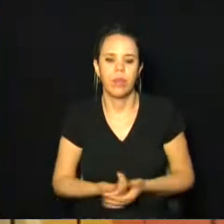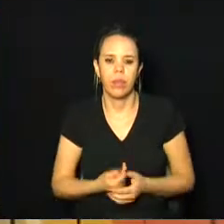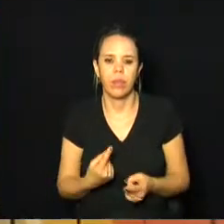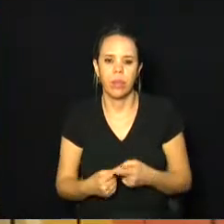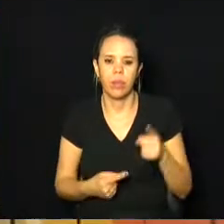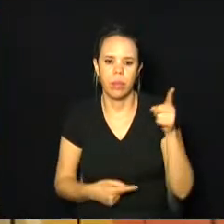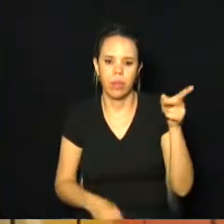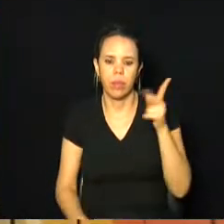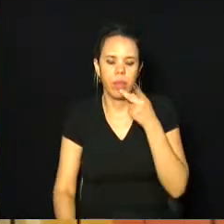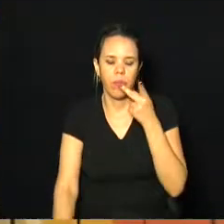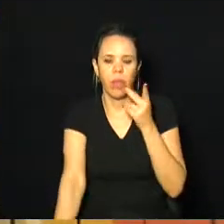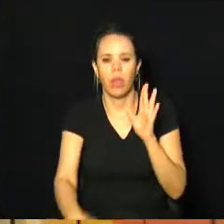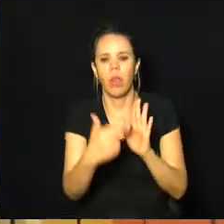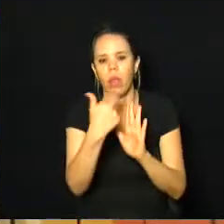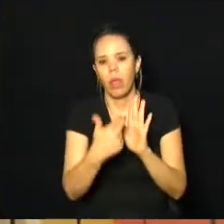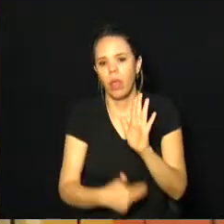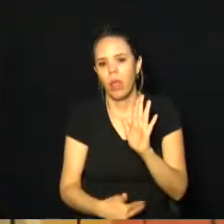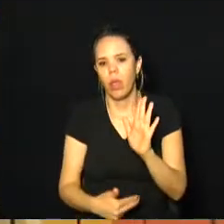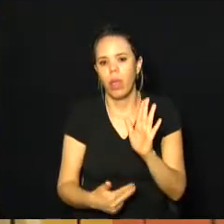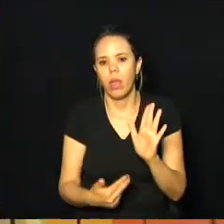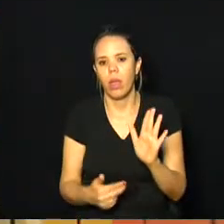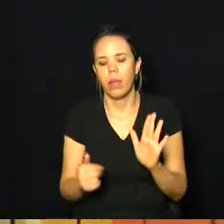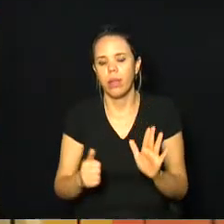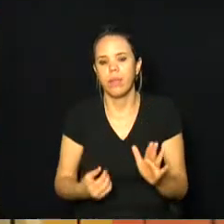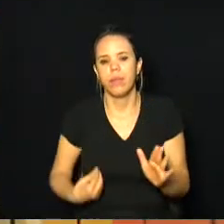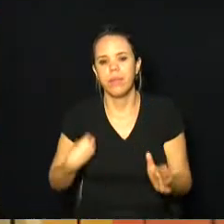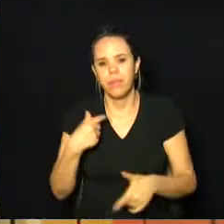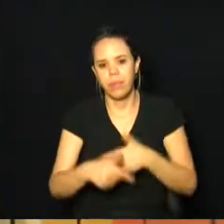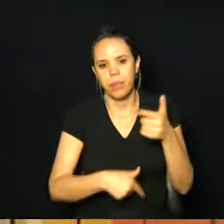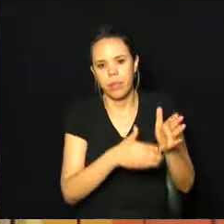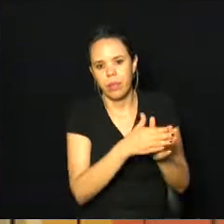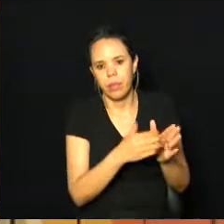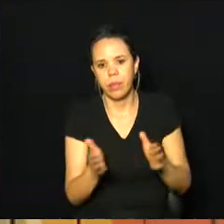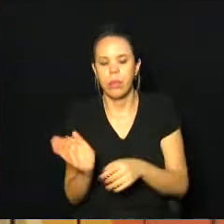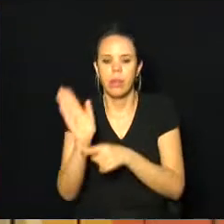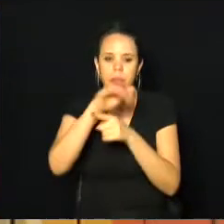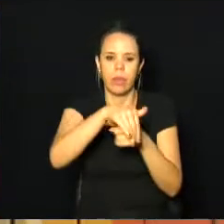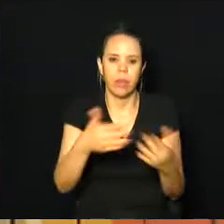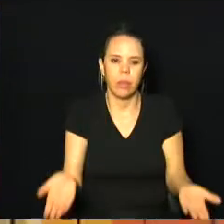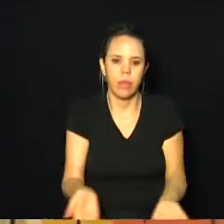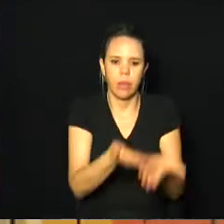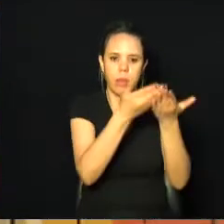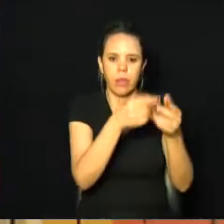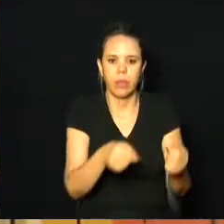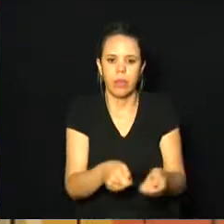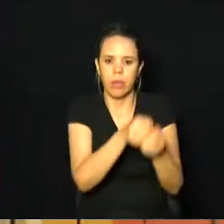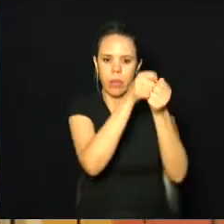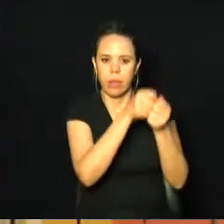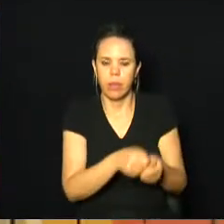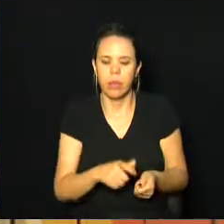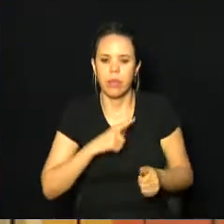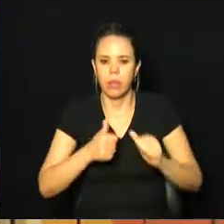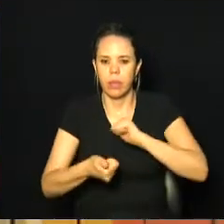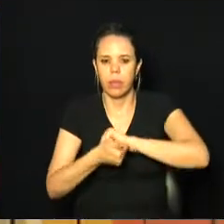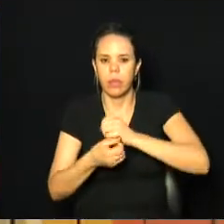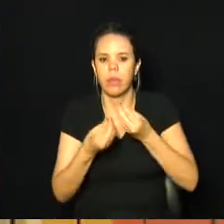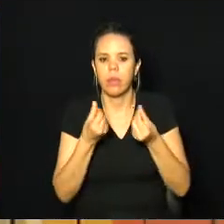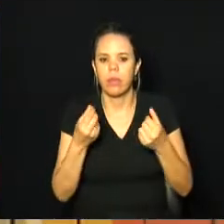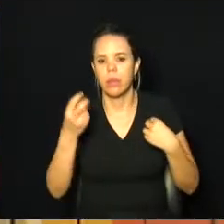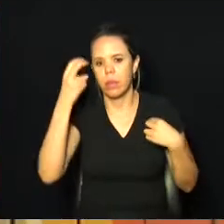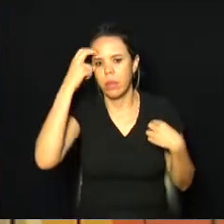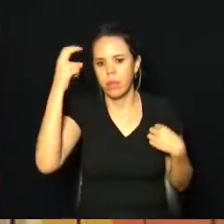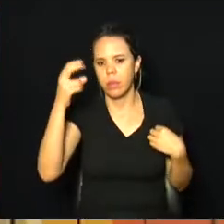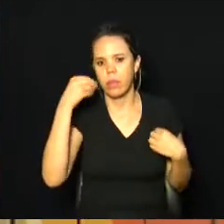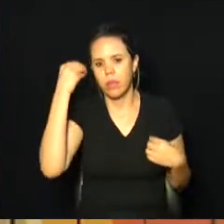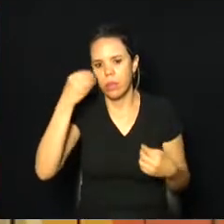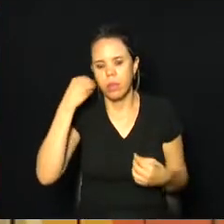você citou vários nomes que estão trabalhando no voleibol atual, que tem uma qualidade intelectual muito